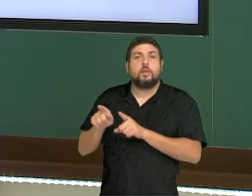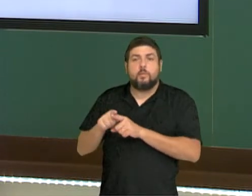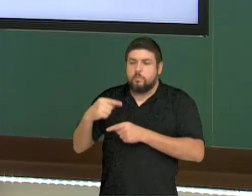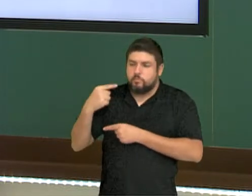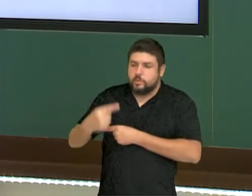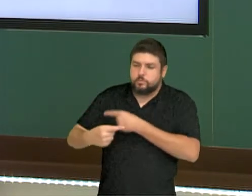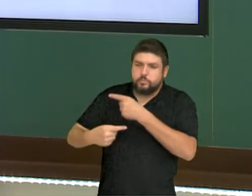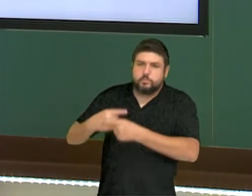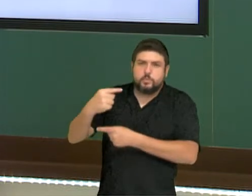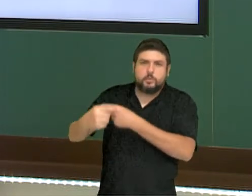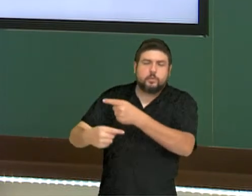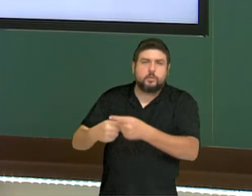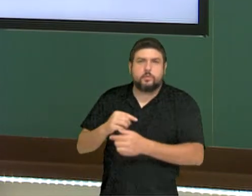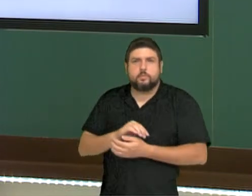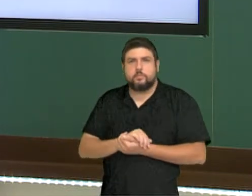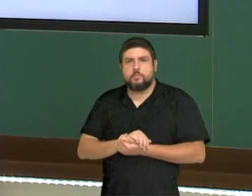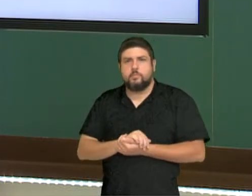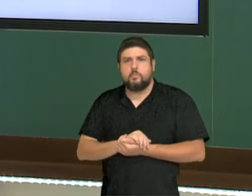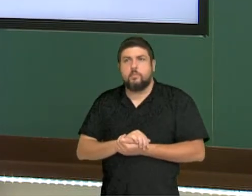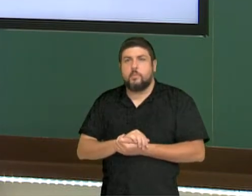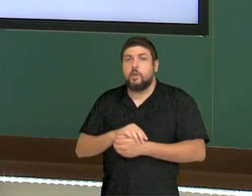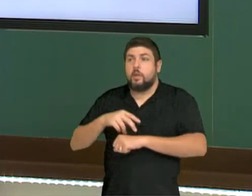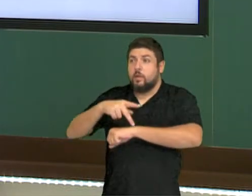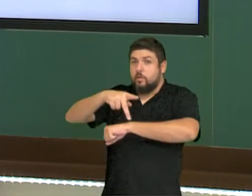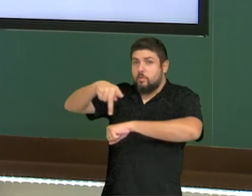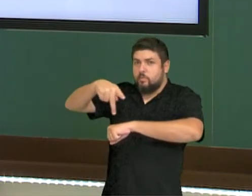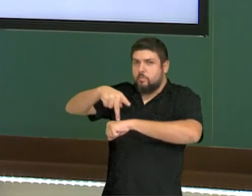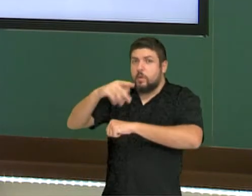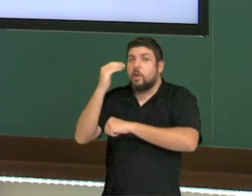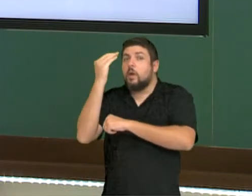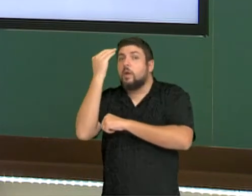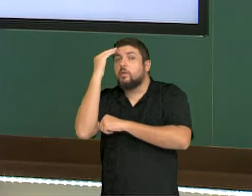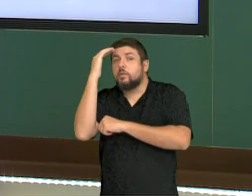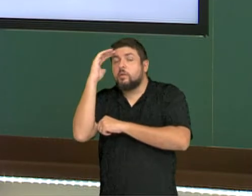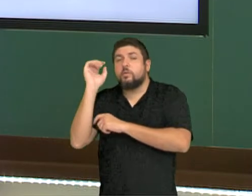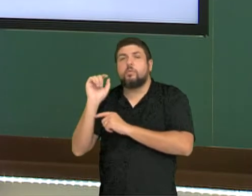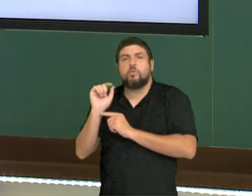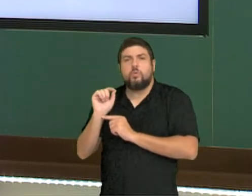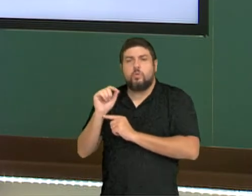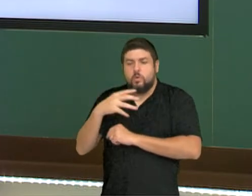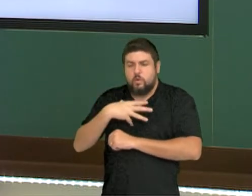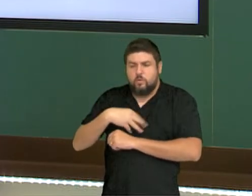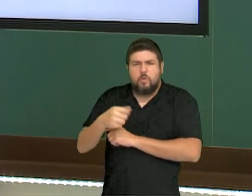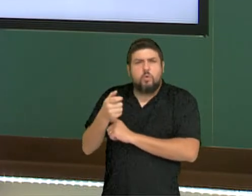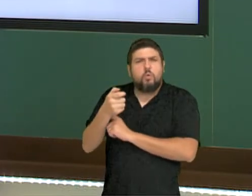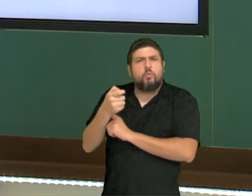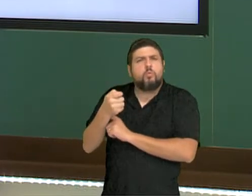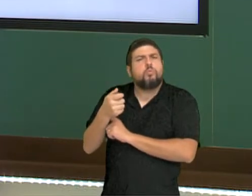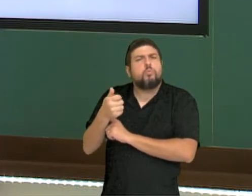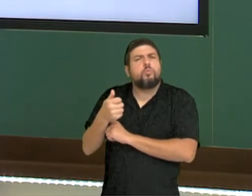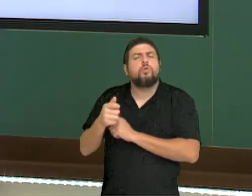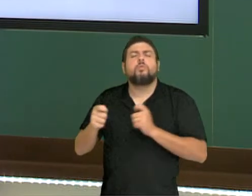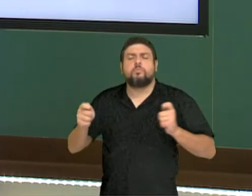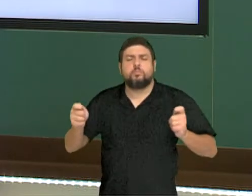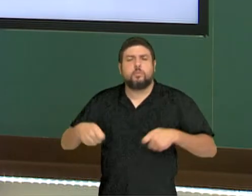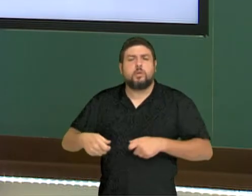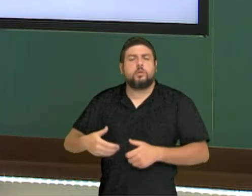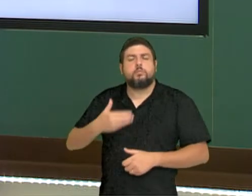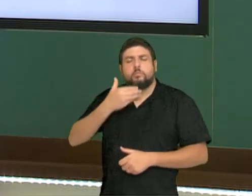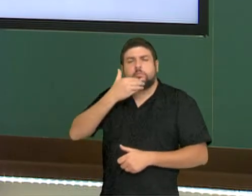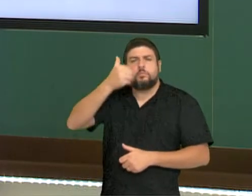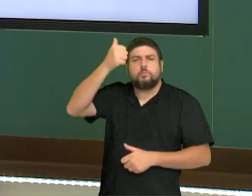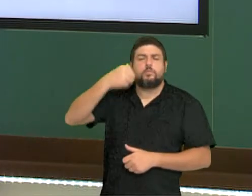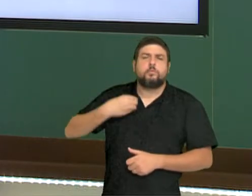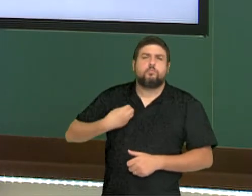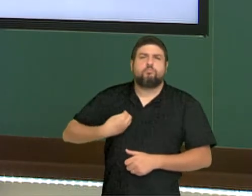os países desenvolvidos eles entenderam que menos filhos vai favorecer a eles mesmos por quê Porque